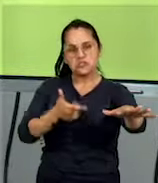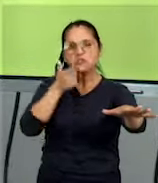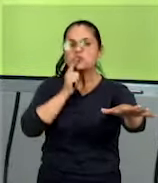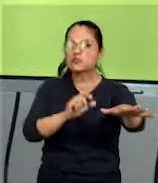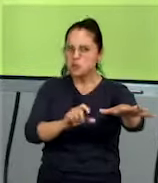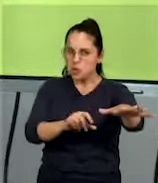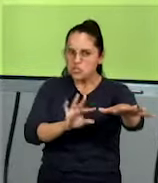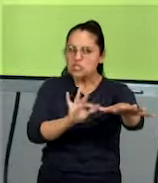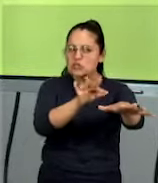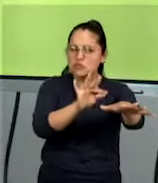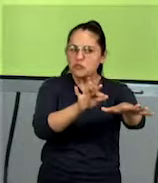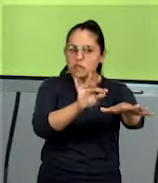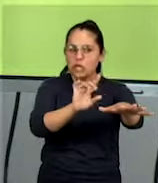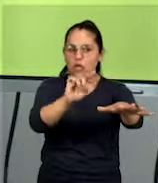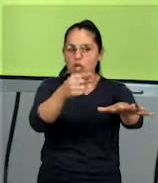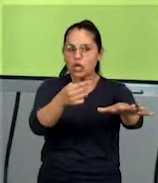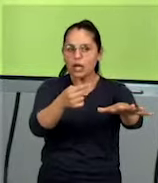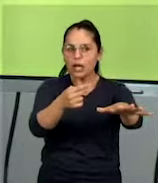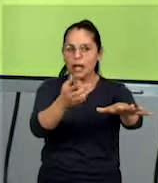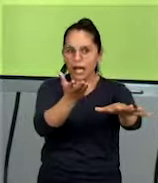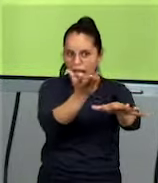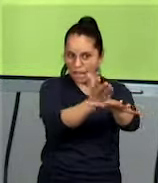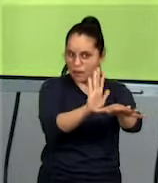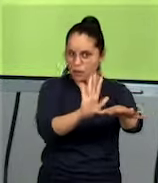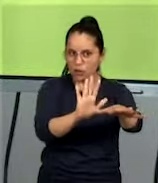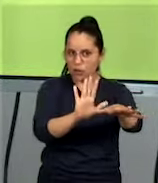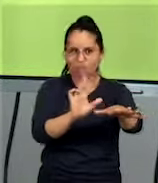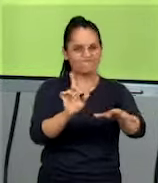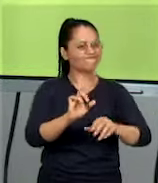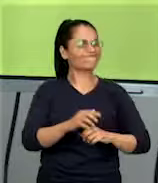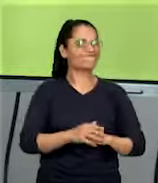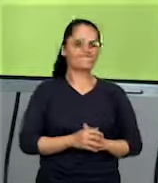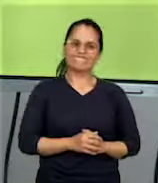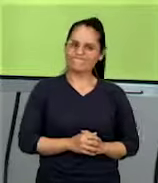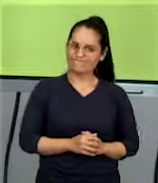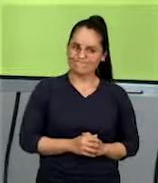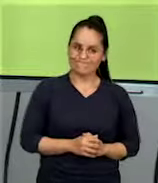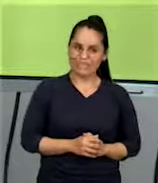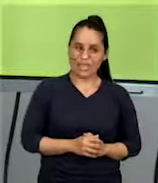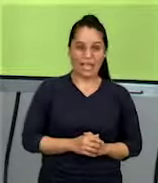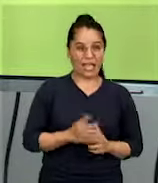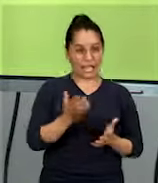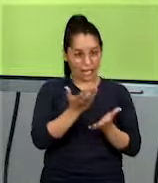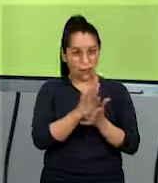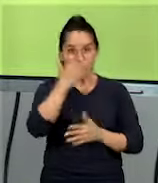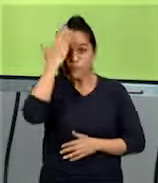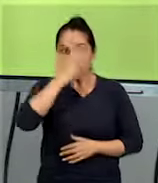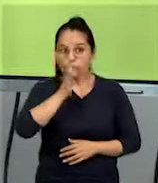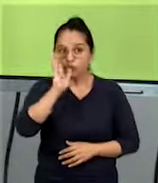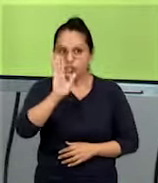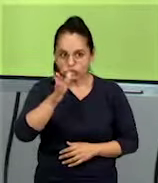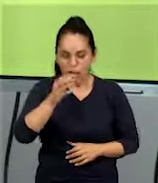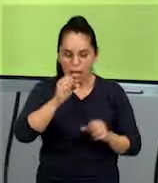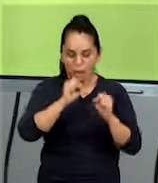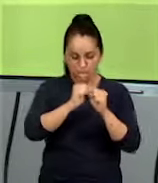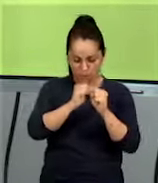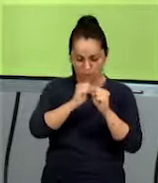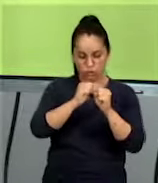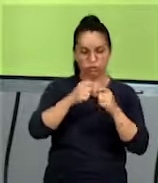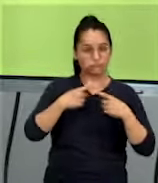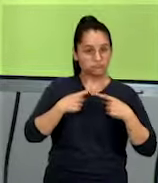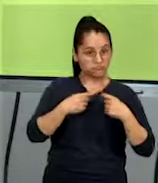as formigas todas. Vocês acham que acaba por aí? Para esse, acaba, porque ele já provou que ele pode ser um